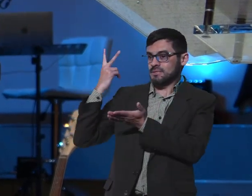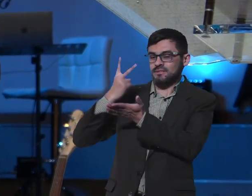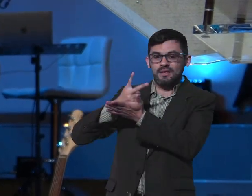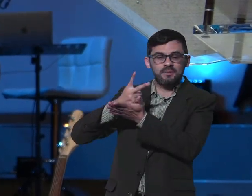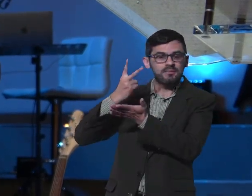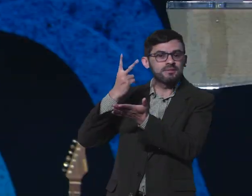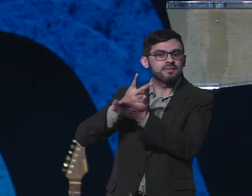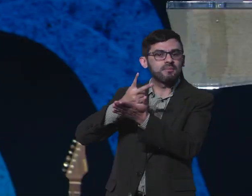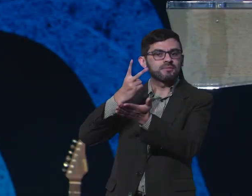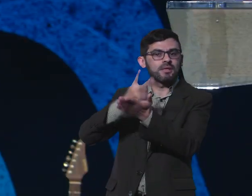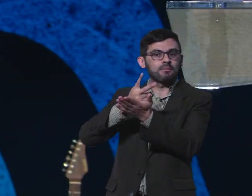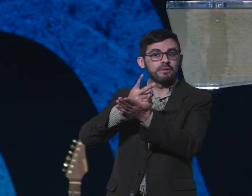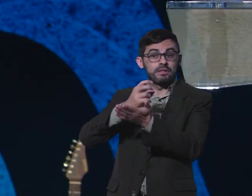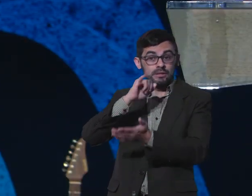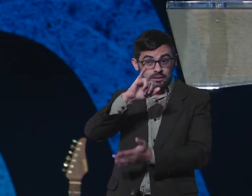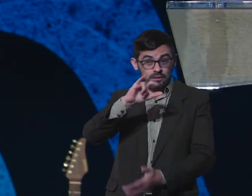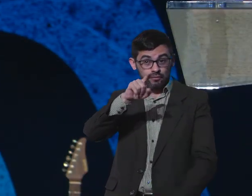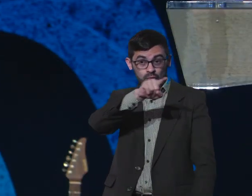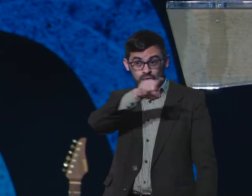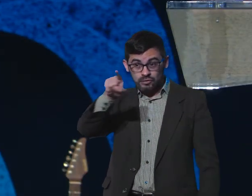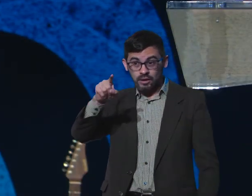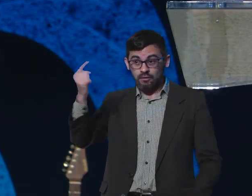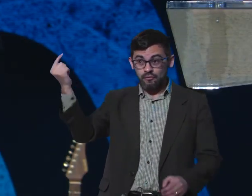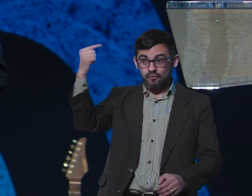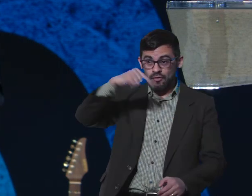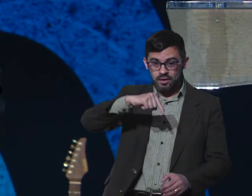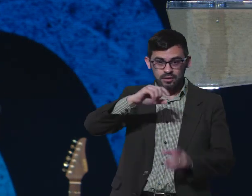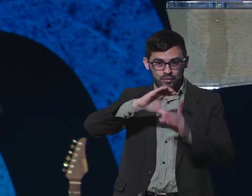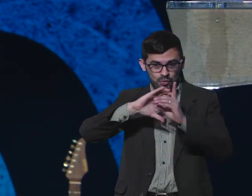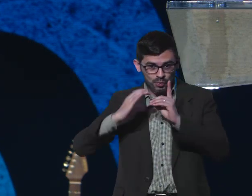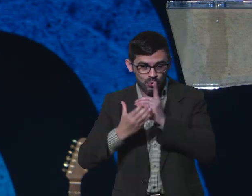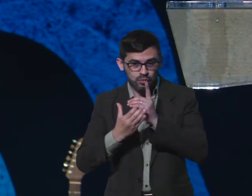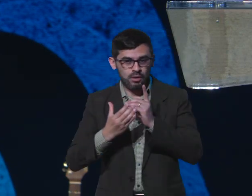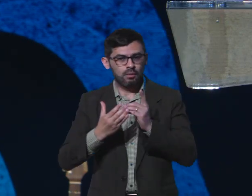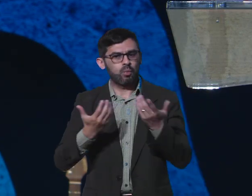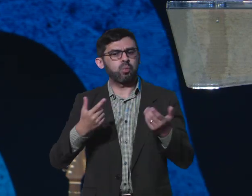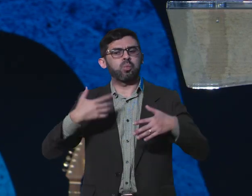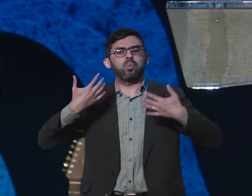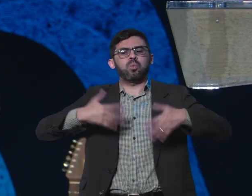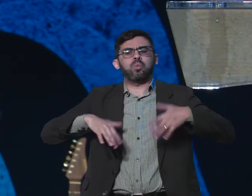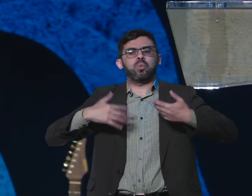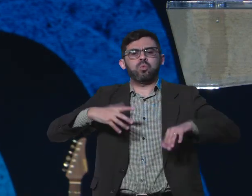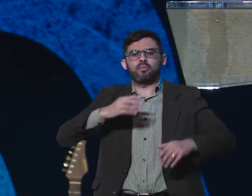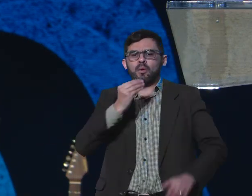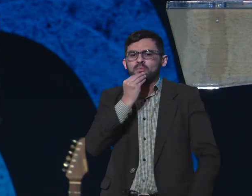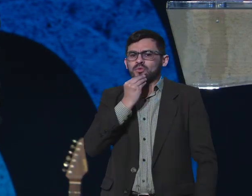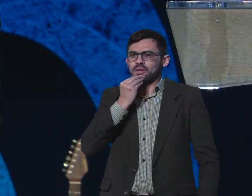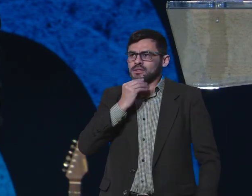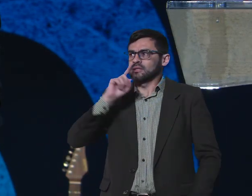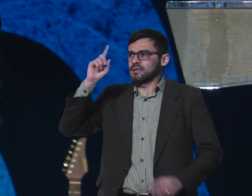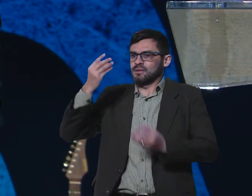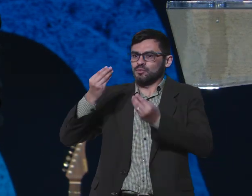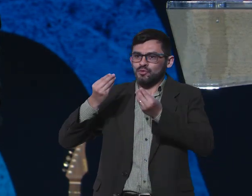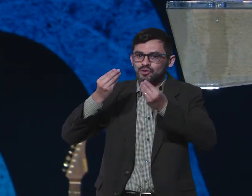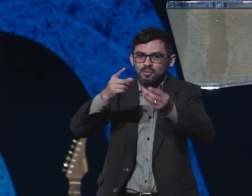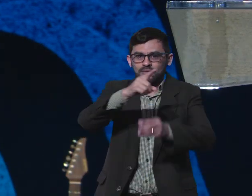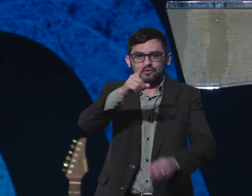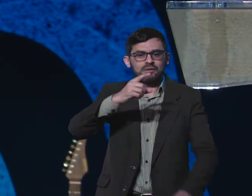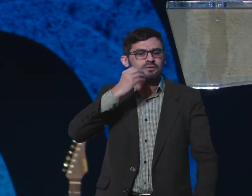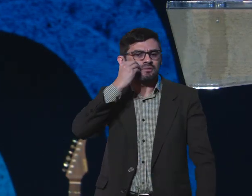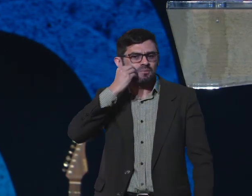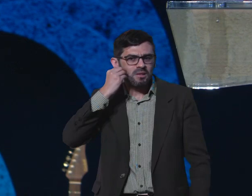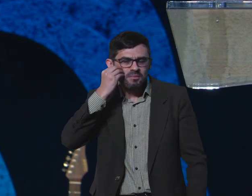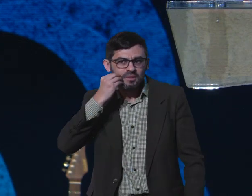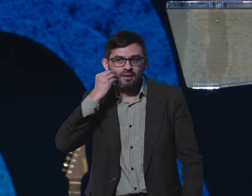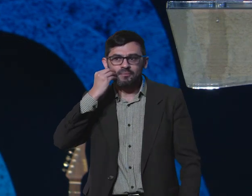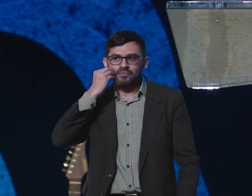Você está aqui hoje é um privilégio que Deus te deu para viver. Você está